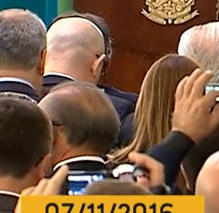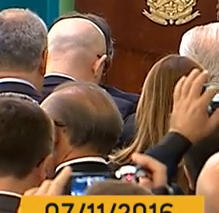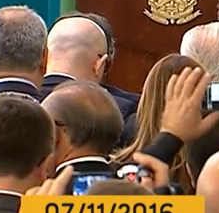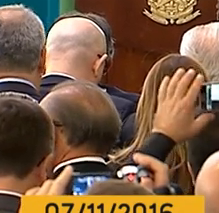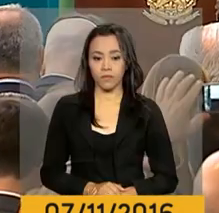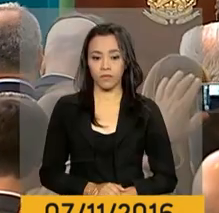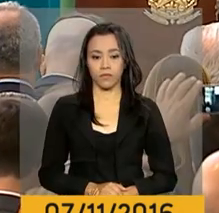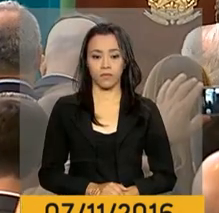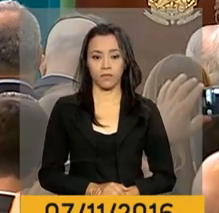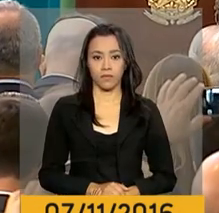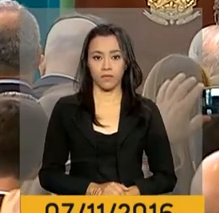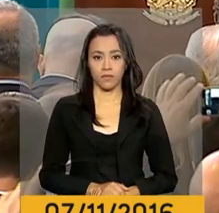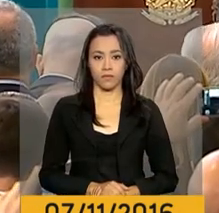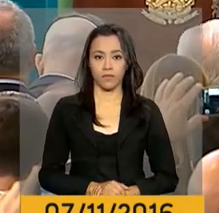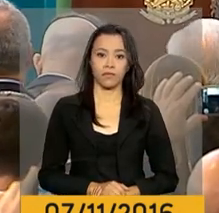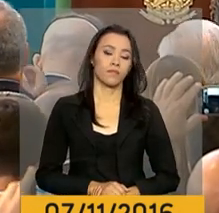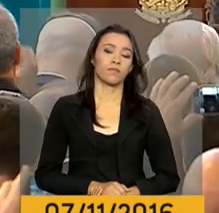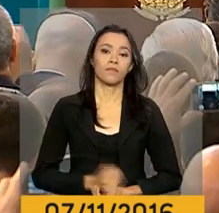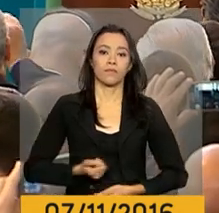Senhores